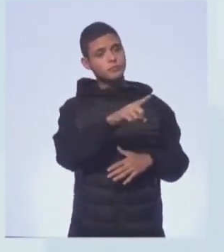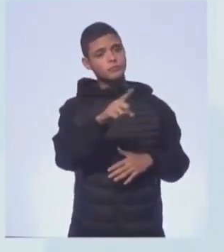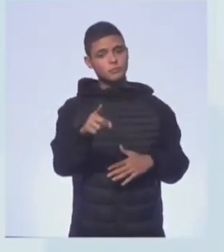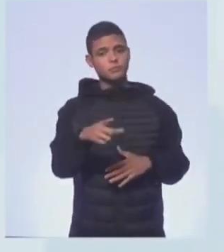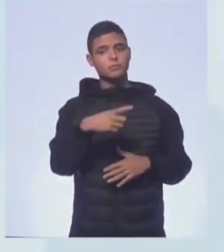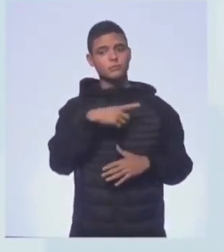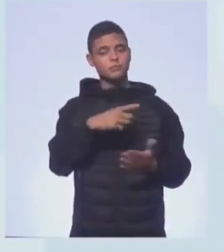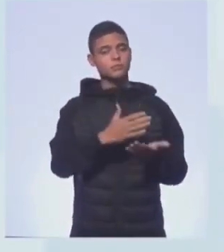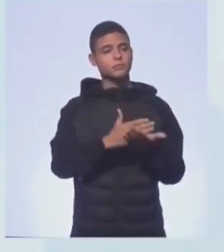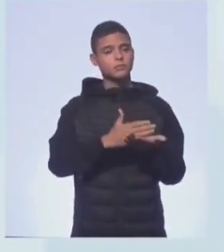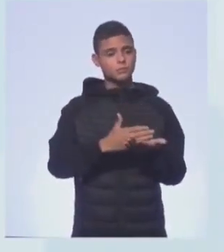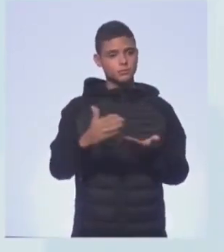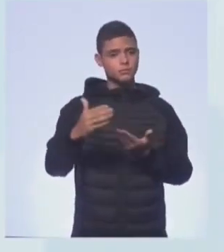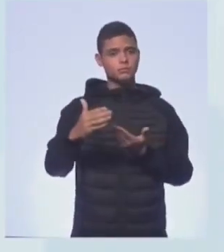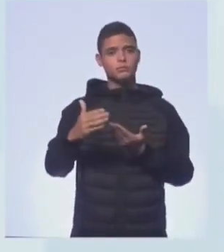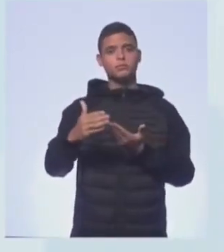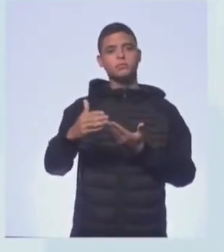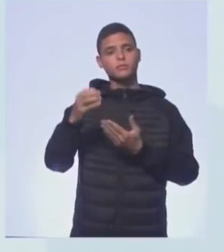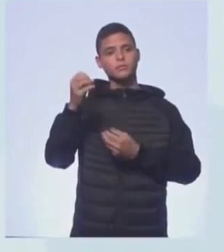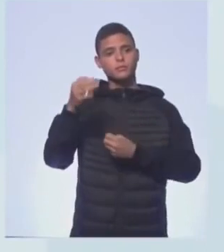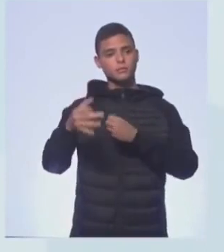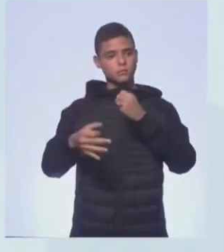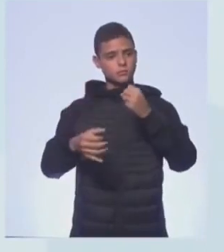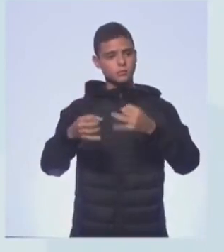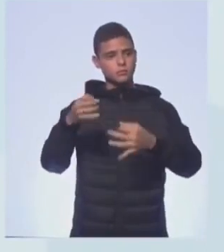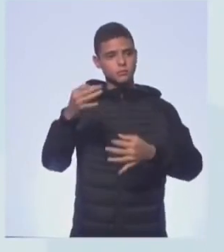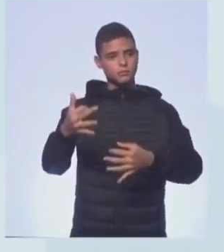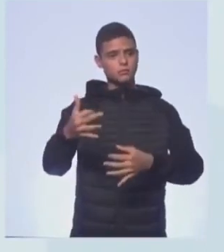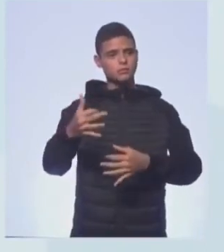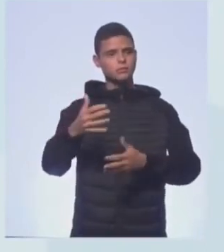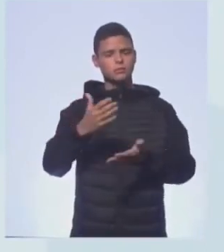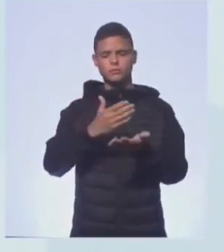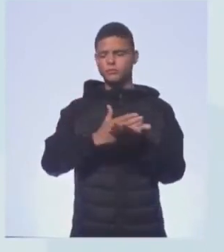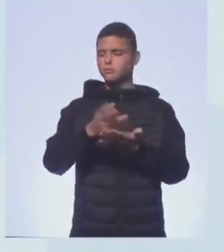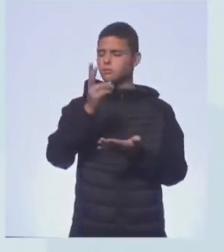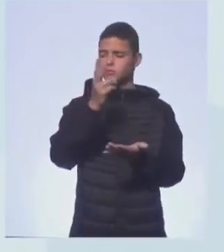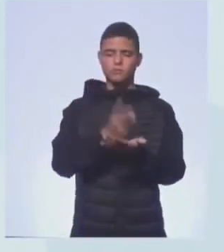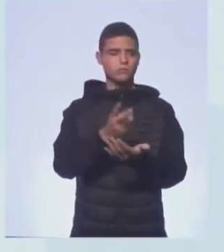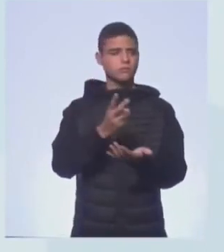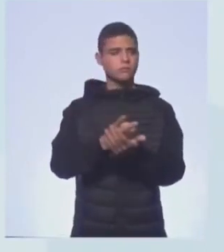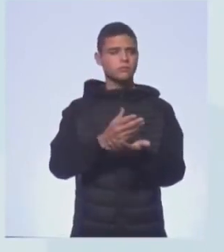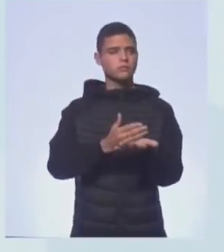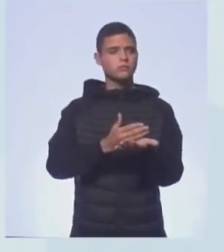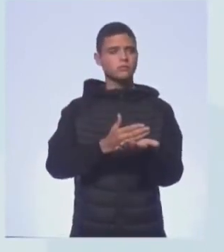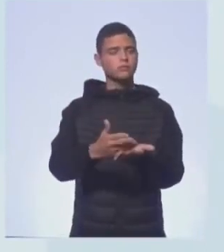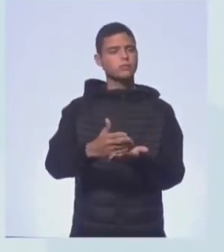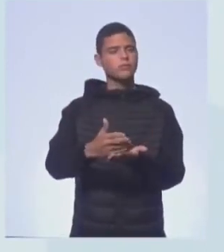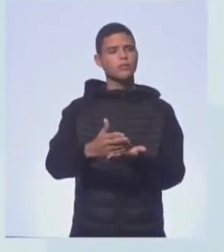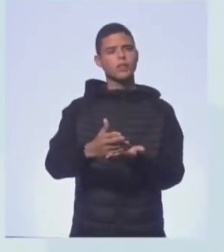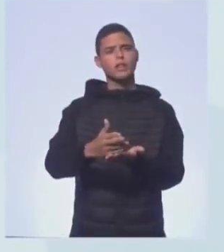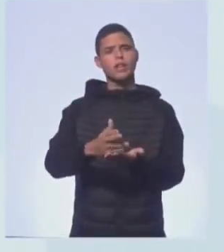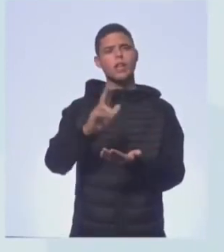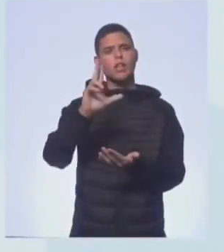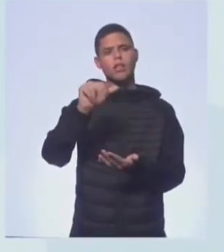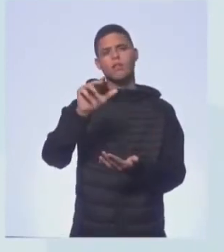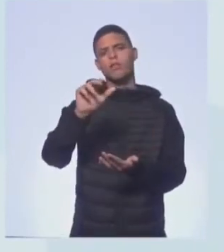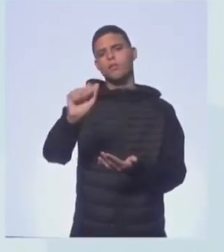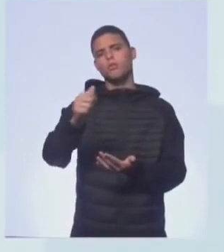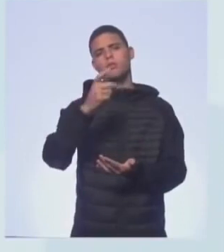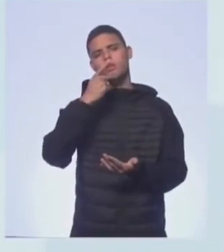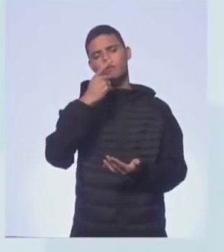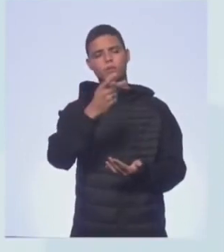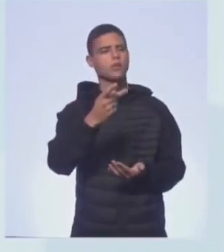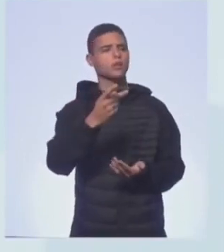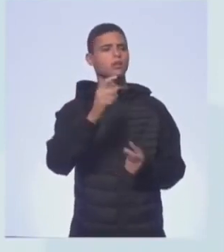comecei a comentar o post, eu até falei, professor, olha que sempre começa assim, isso ninguém fala. Primeiro que essa fala já é muito suspeita, né? Quando fala isso